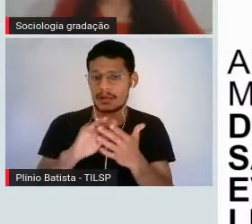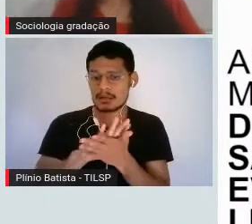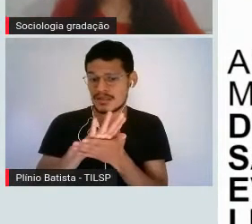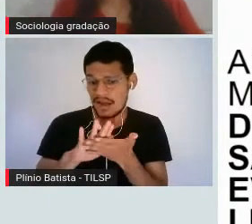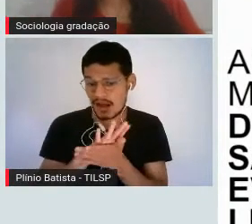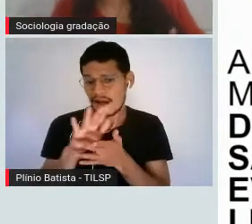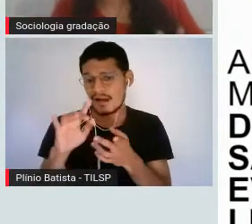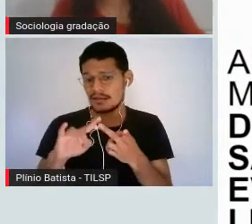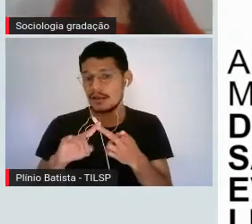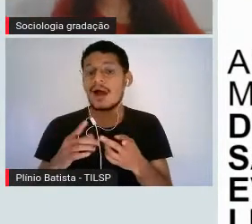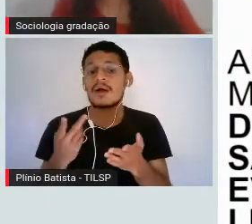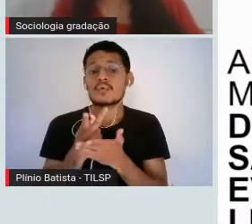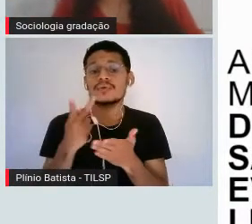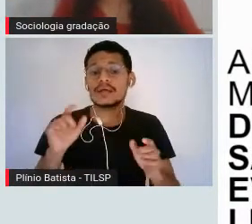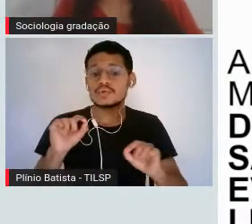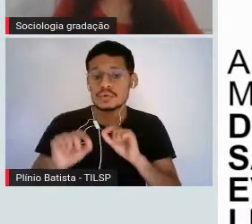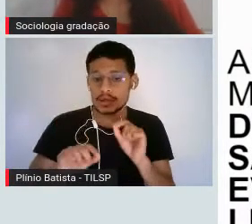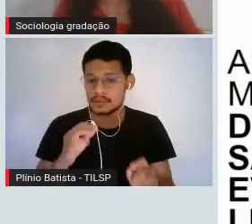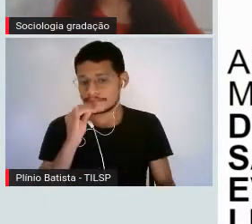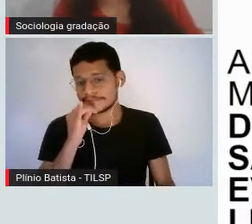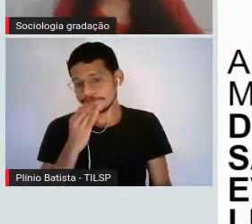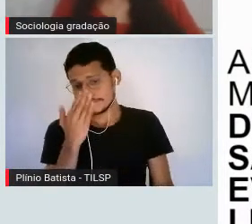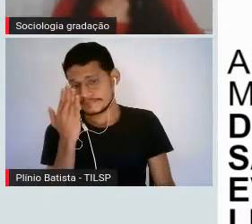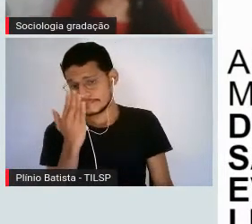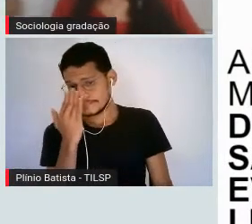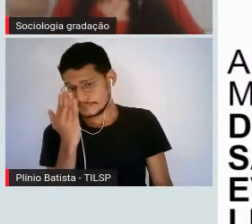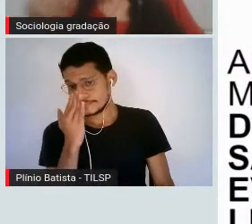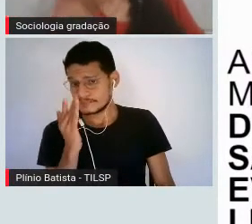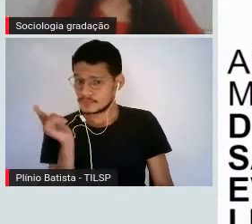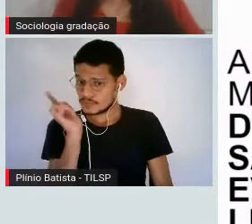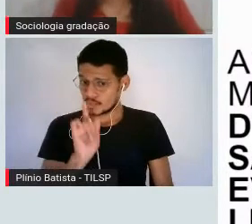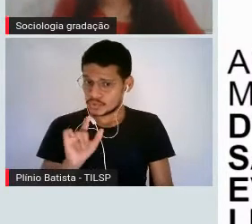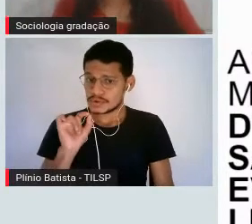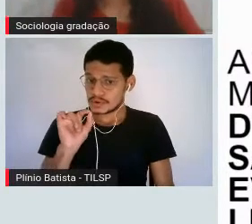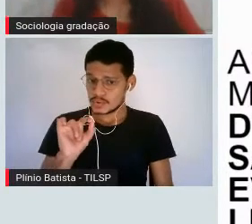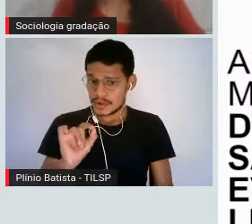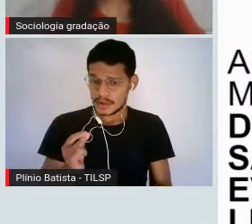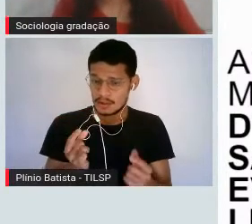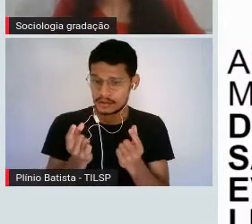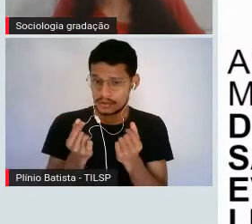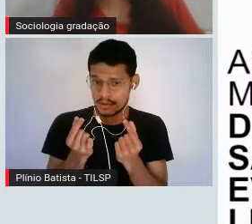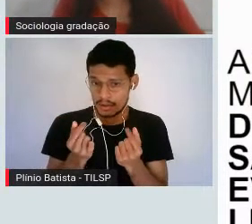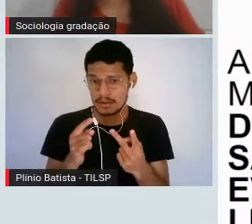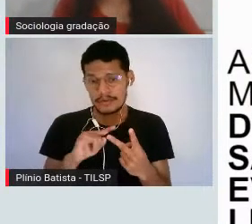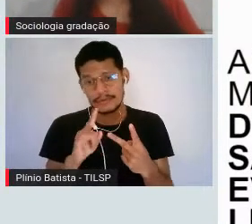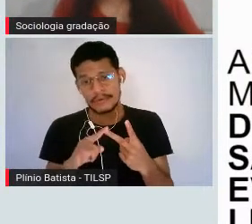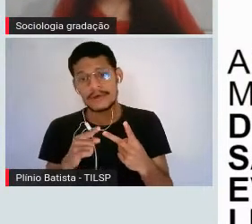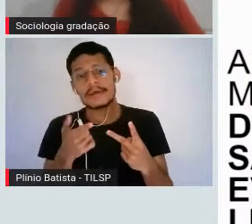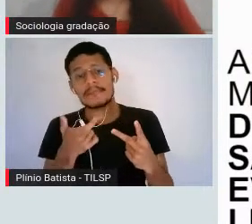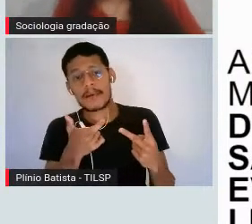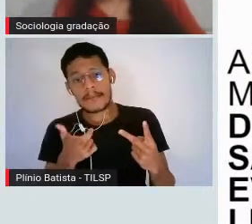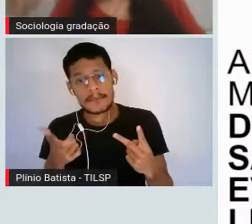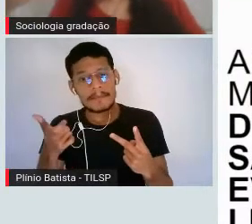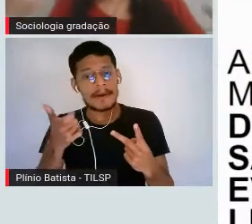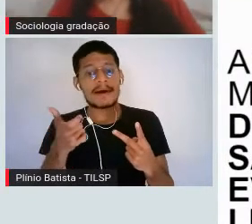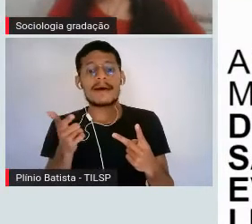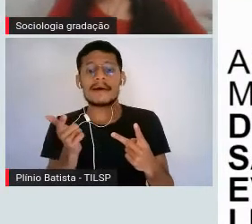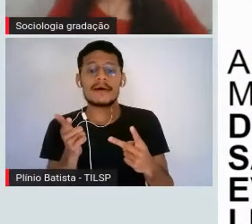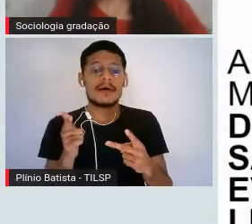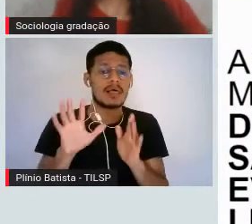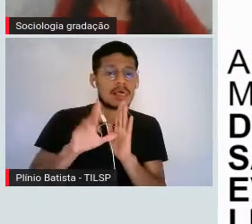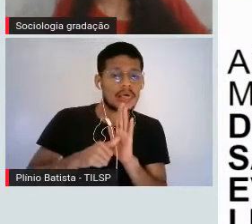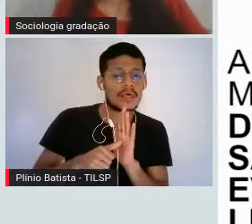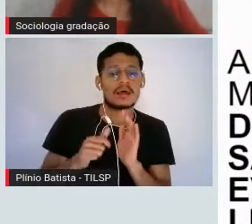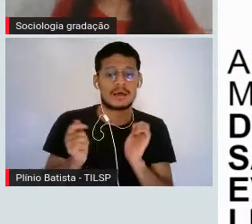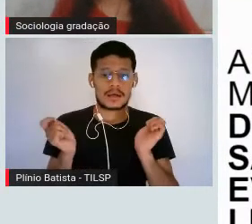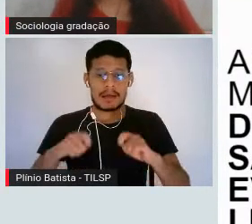aumento de prostituição para o ganho de dinheiro, a criminalidade para poder se sustentar. Então, as